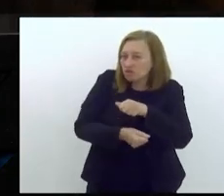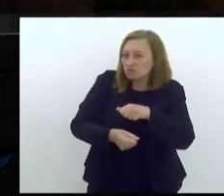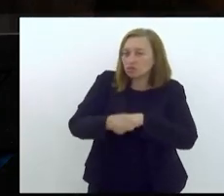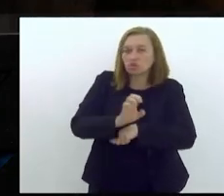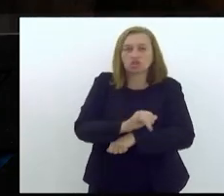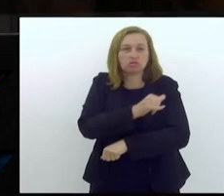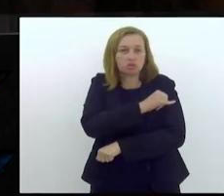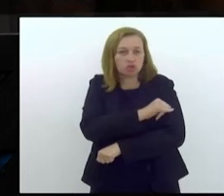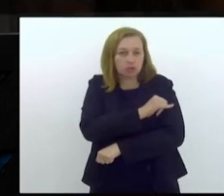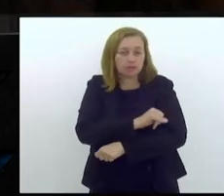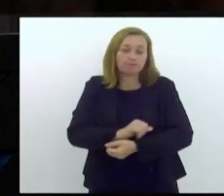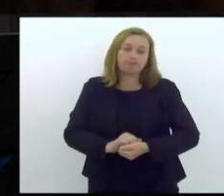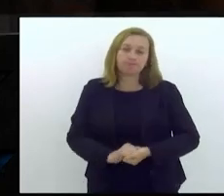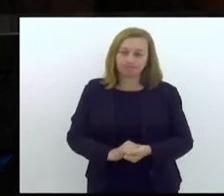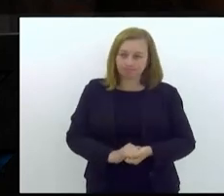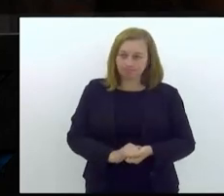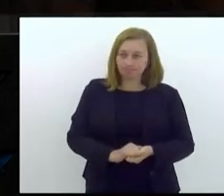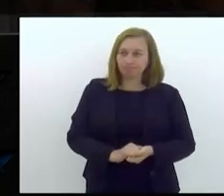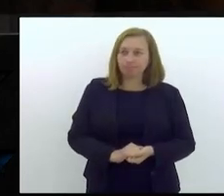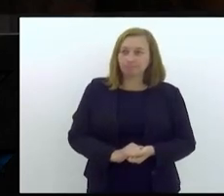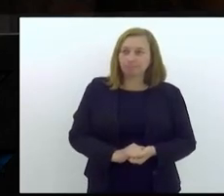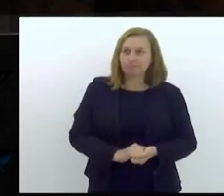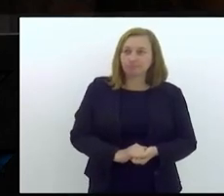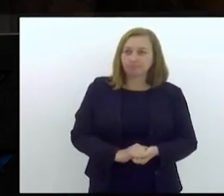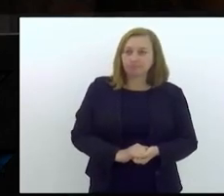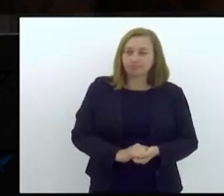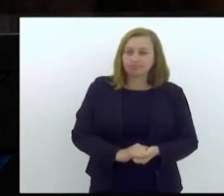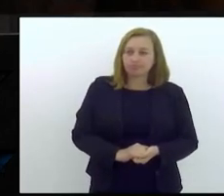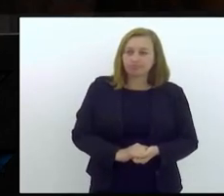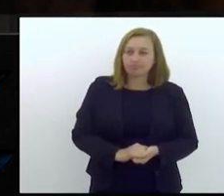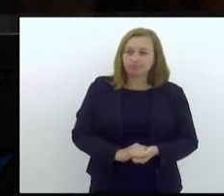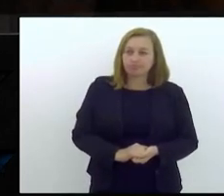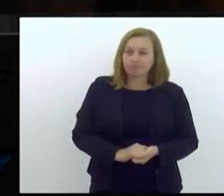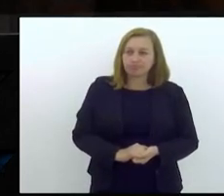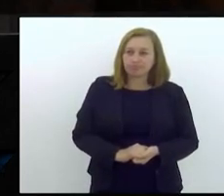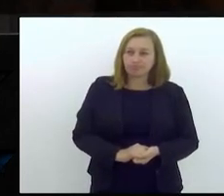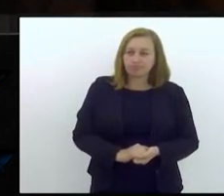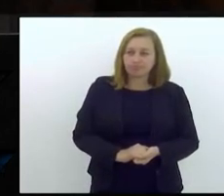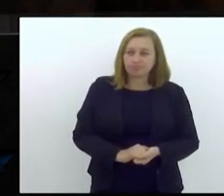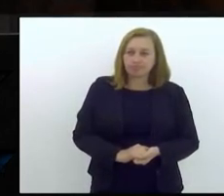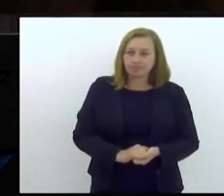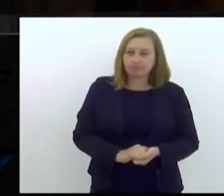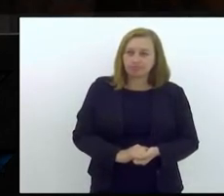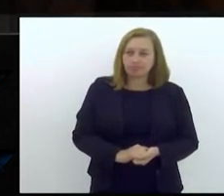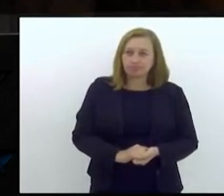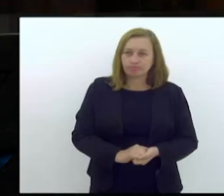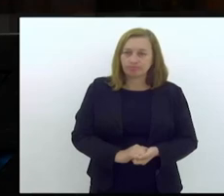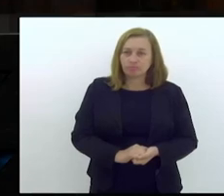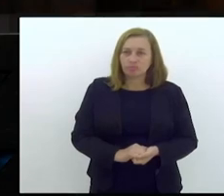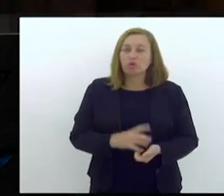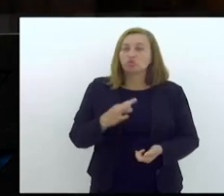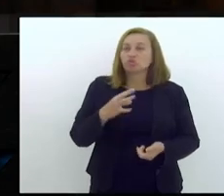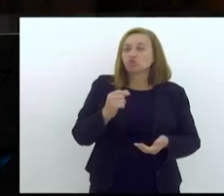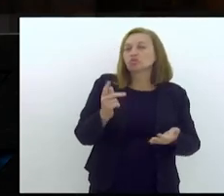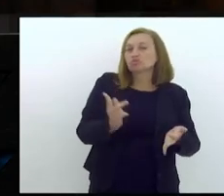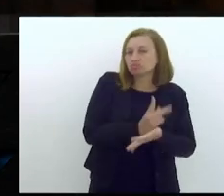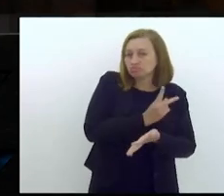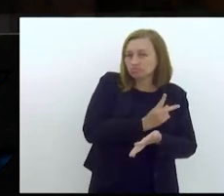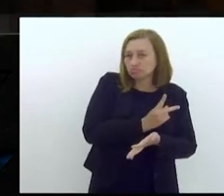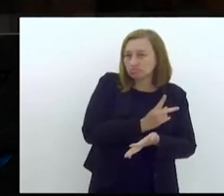estado do Rio de Janeiro é esses atos que aqui estão acontecendo